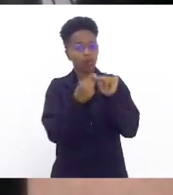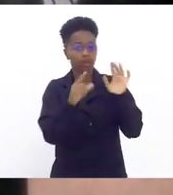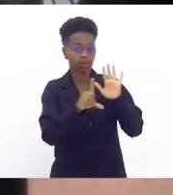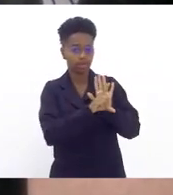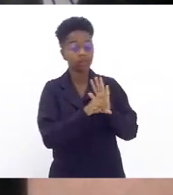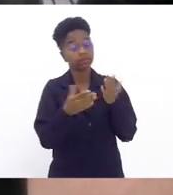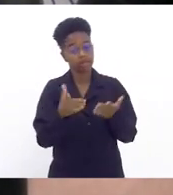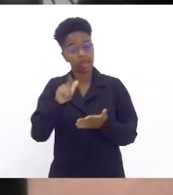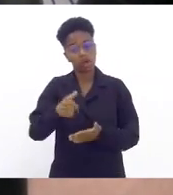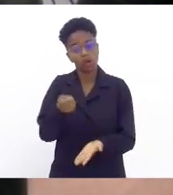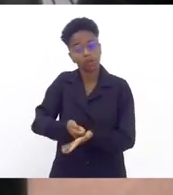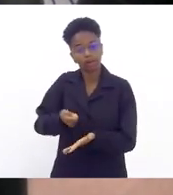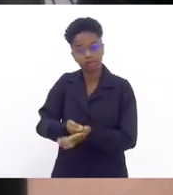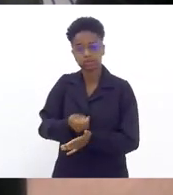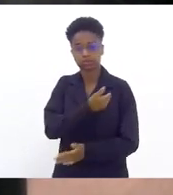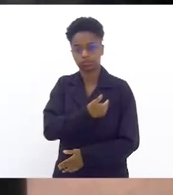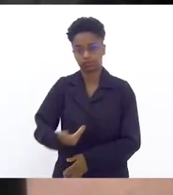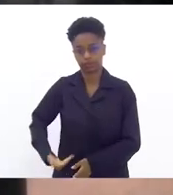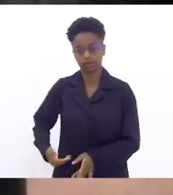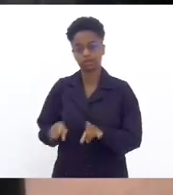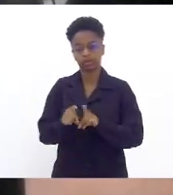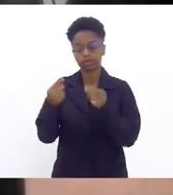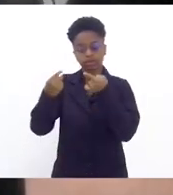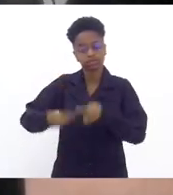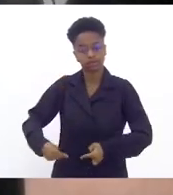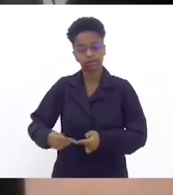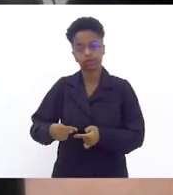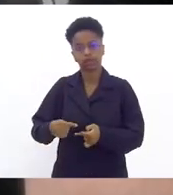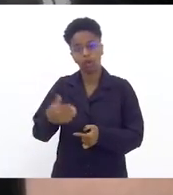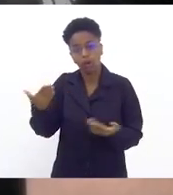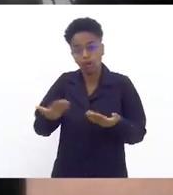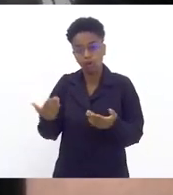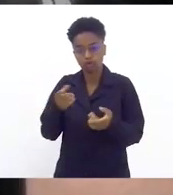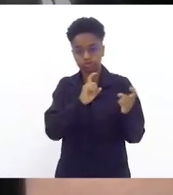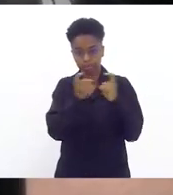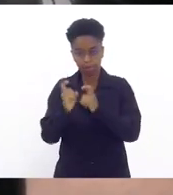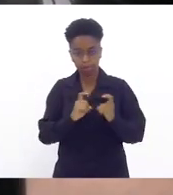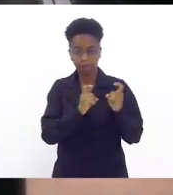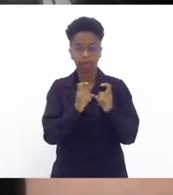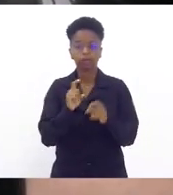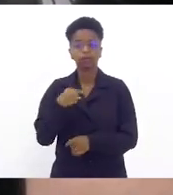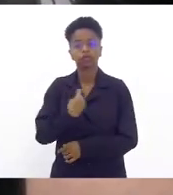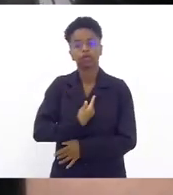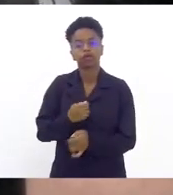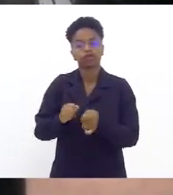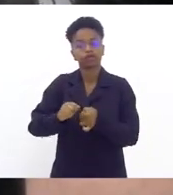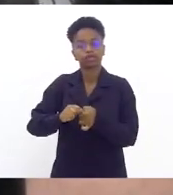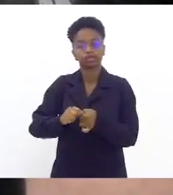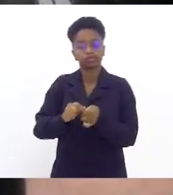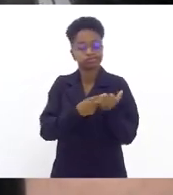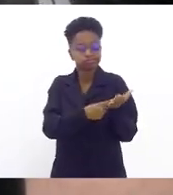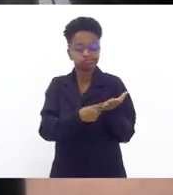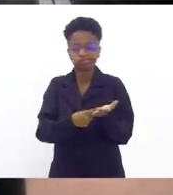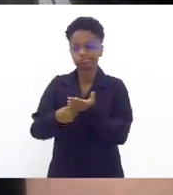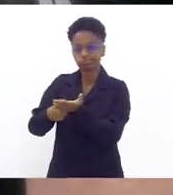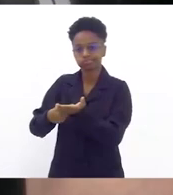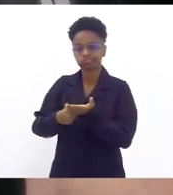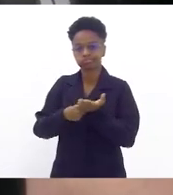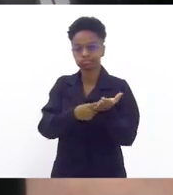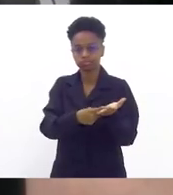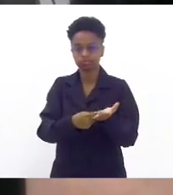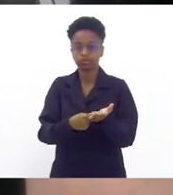uma obrigação que o governo tem que ter esse é um desafio da audiência pública fazer as pactuações né